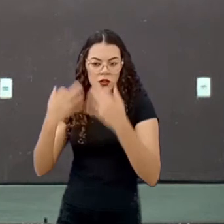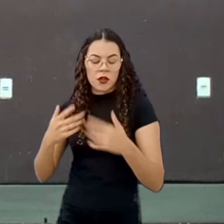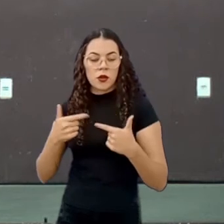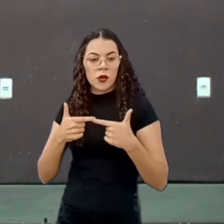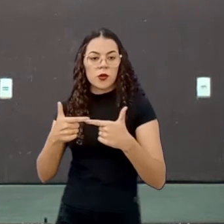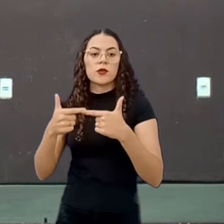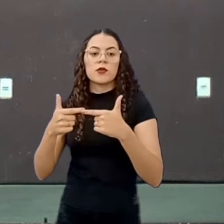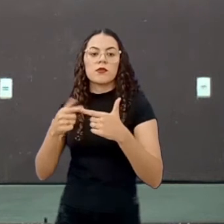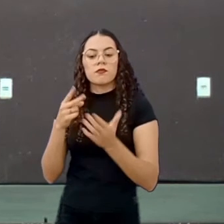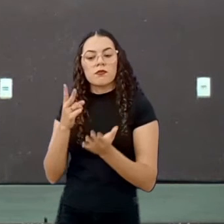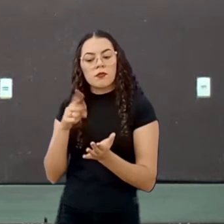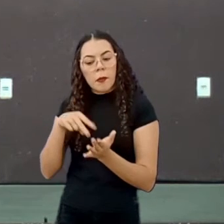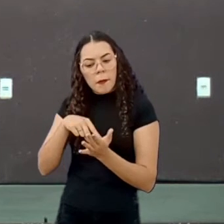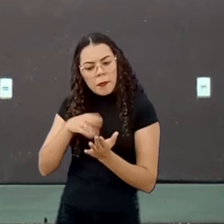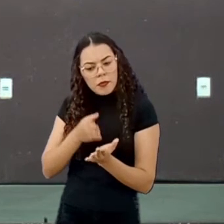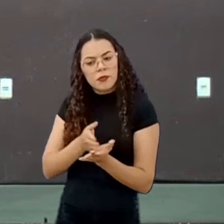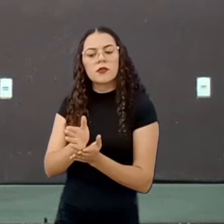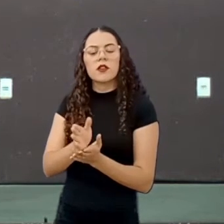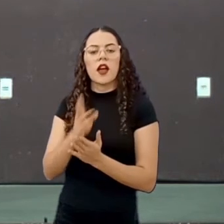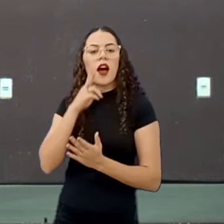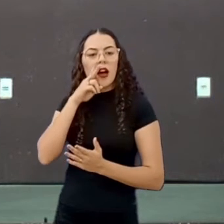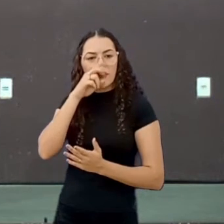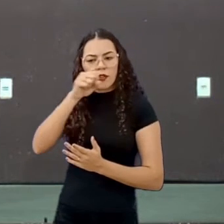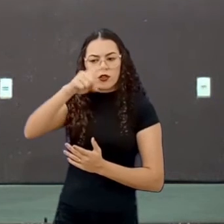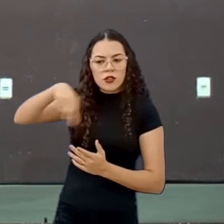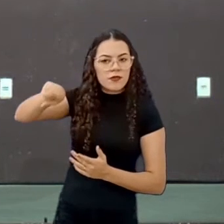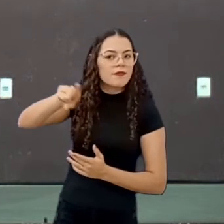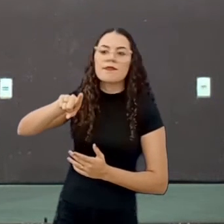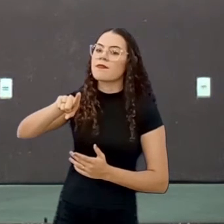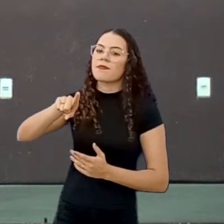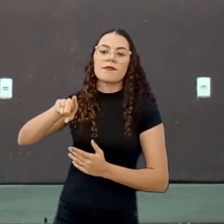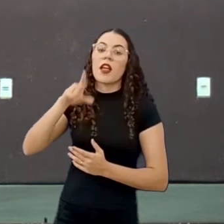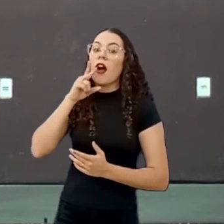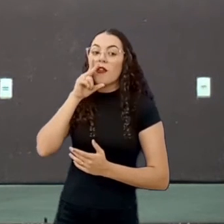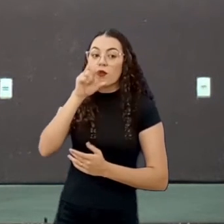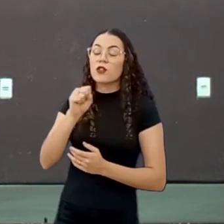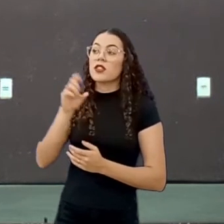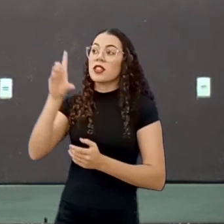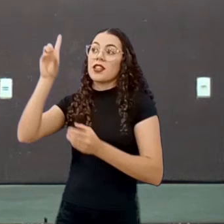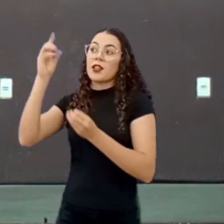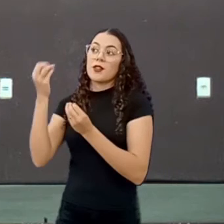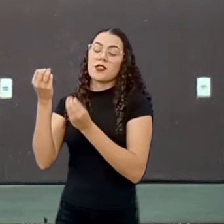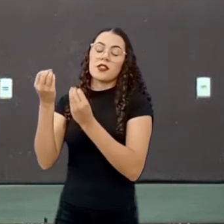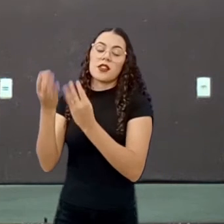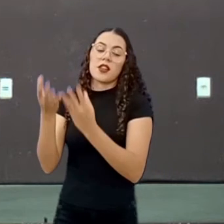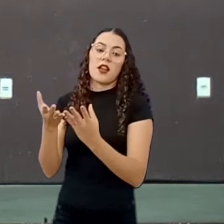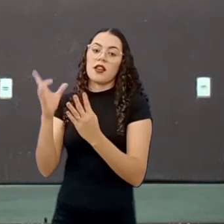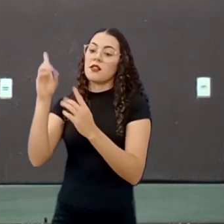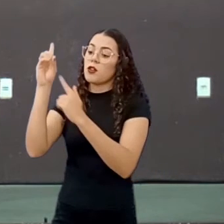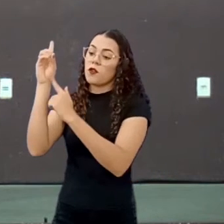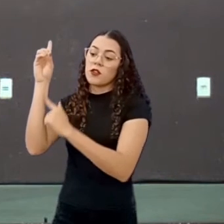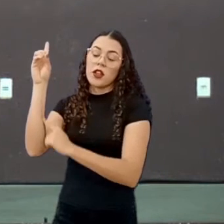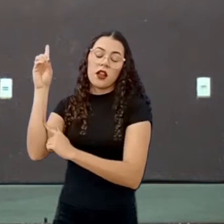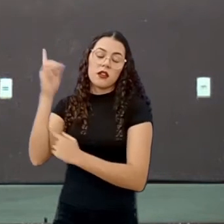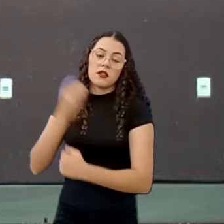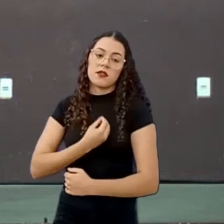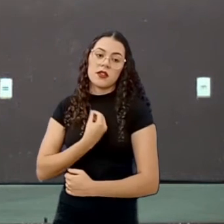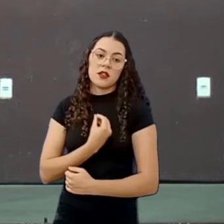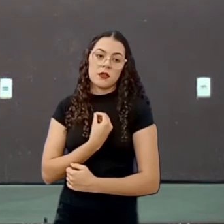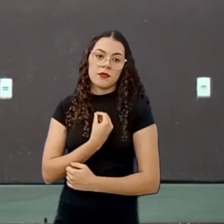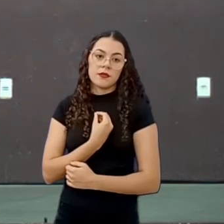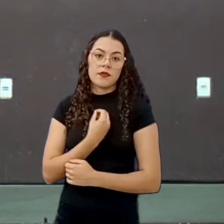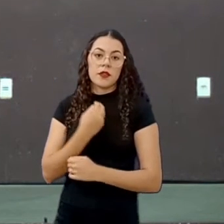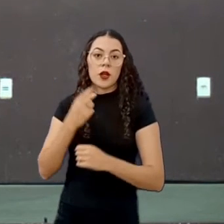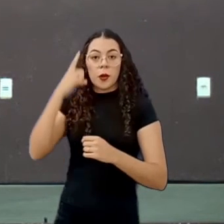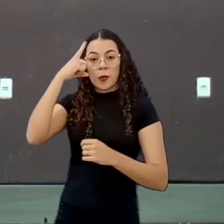continue, persevere. A força não é de vocês, essa força vem do Senhor. É a vontade de Deus em suas vidas, porque